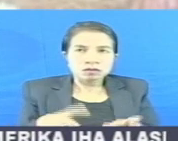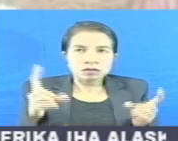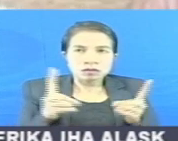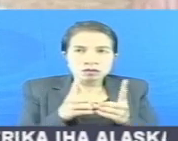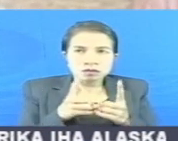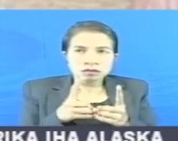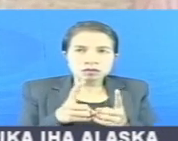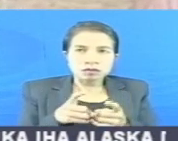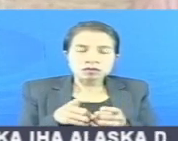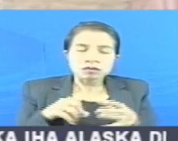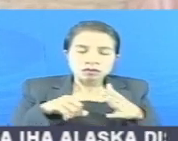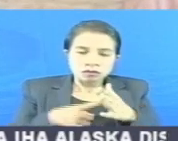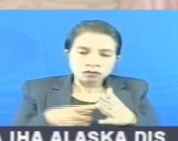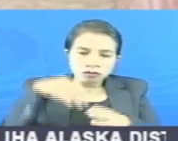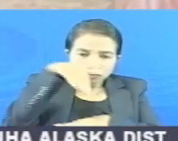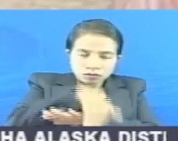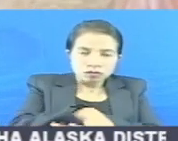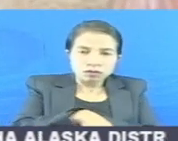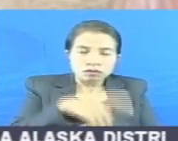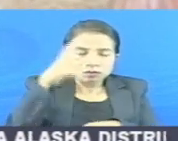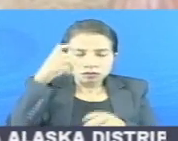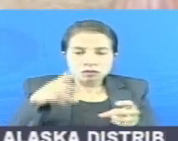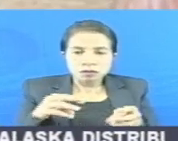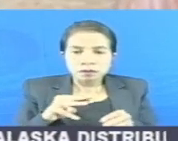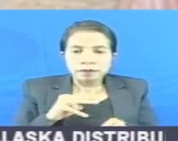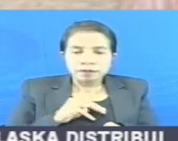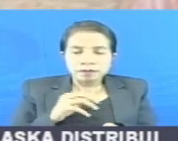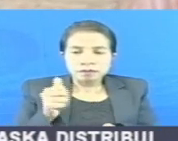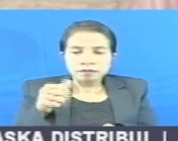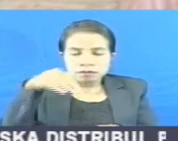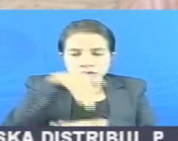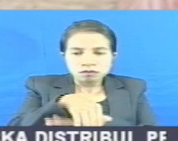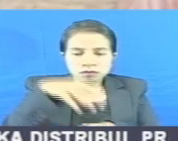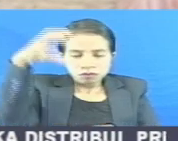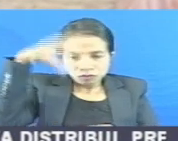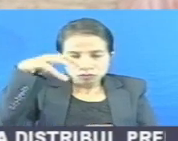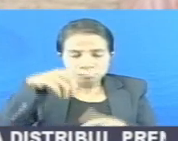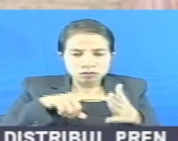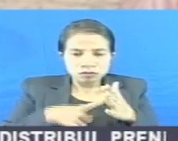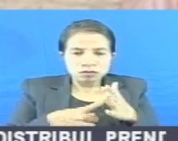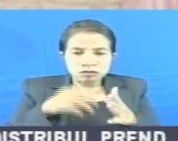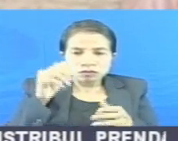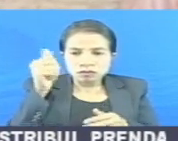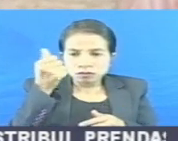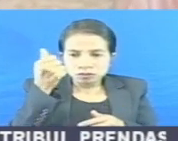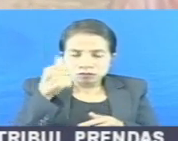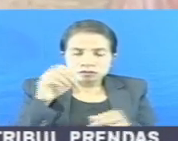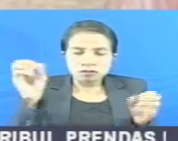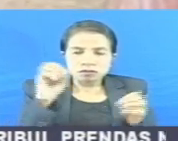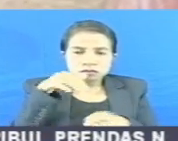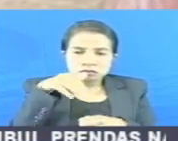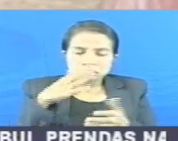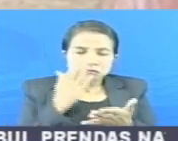é algo horrível que está horrível em Maliana, udam começo de 10 horas lá para toda a